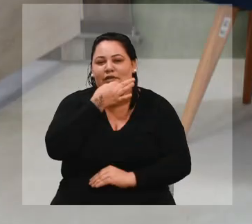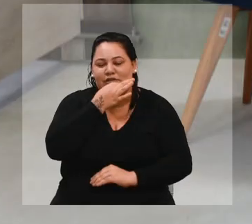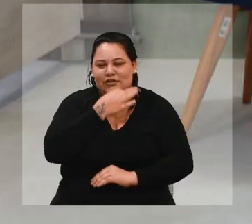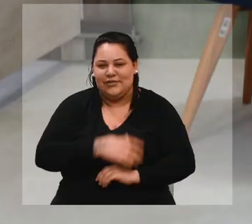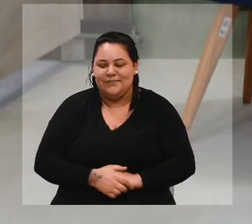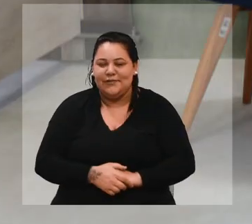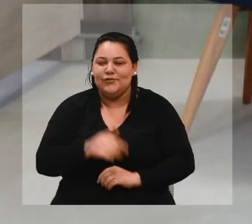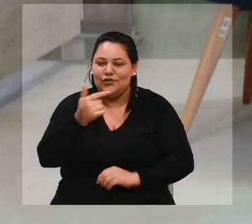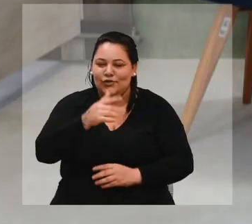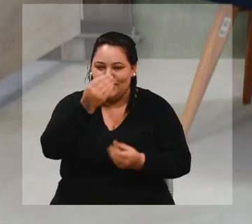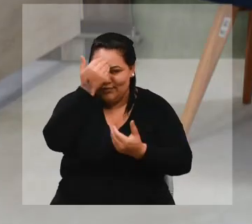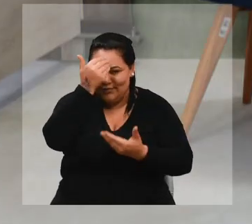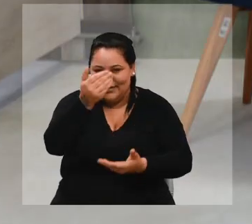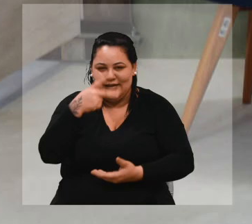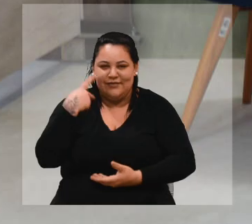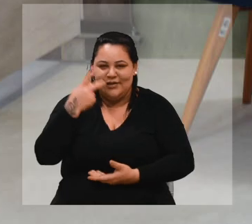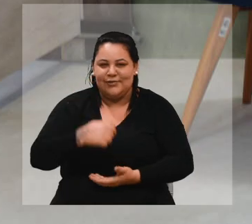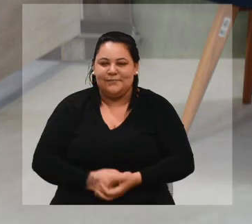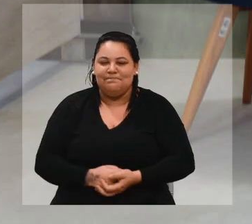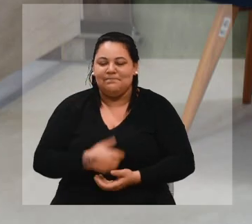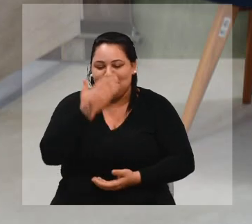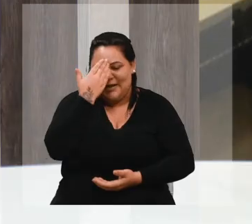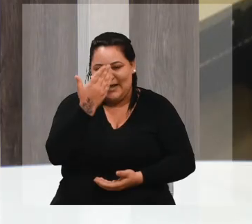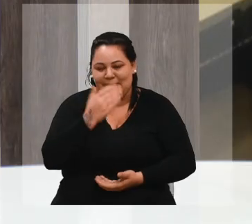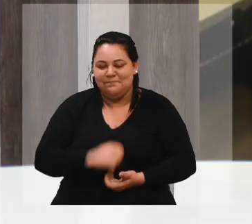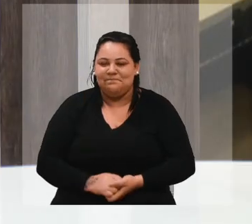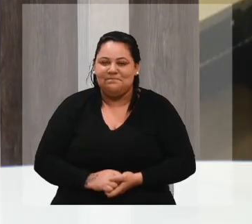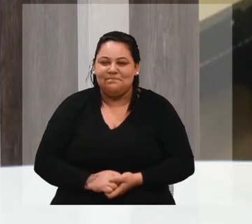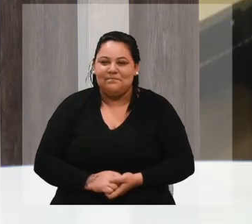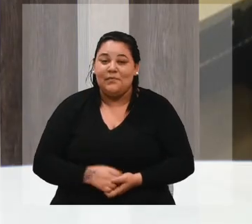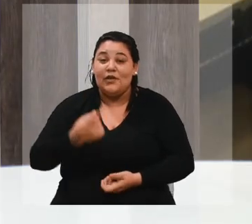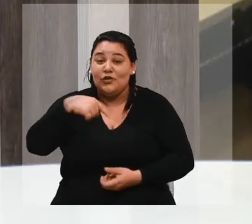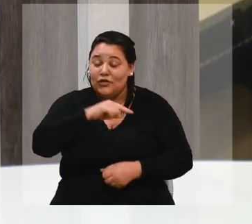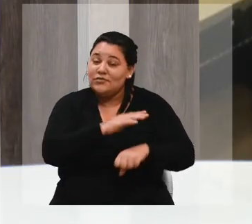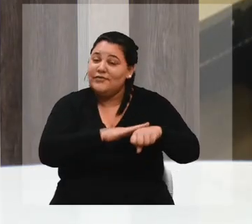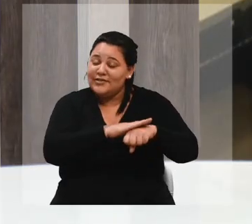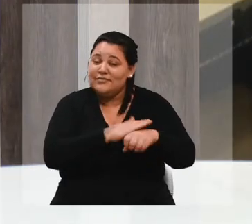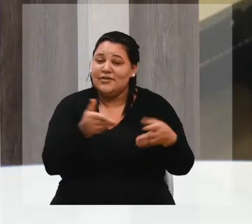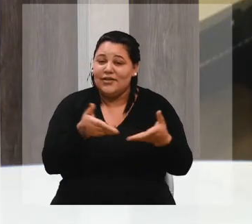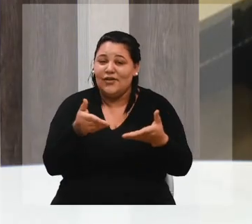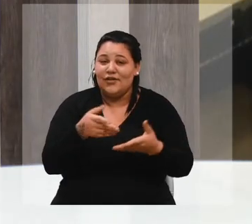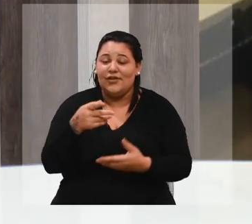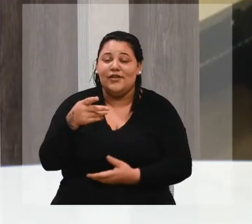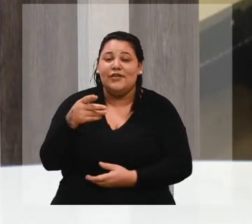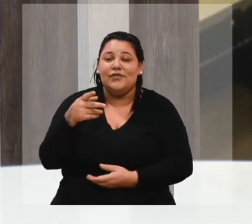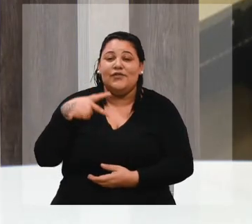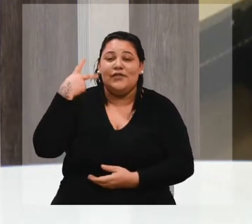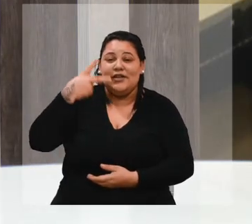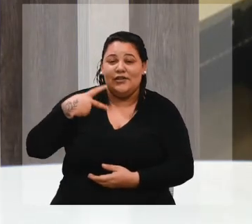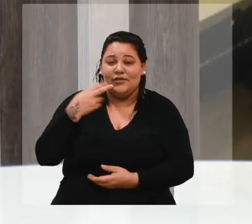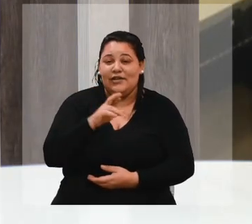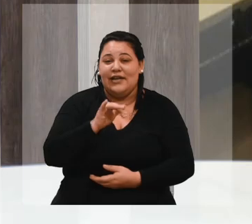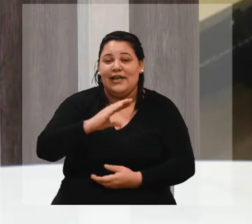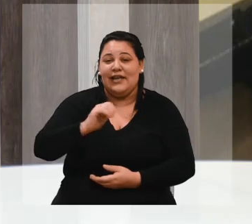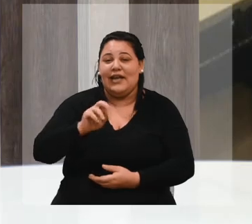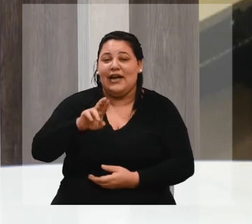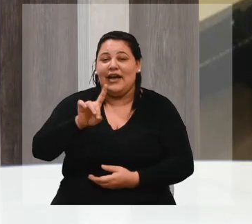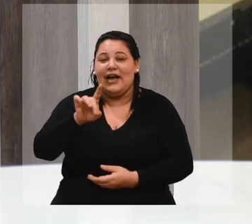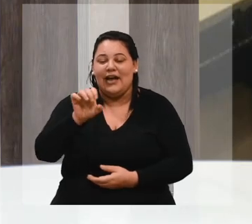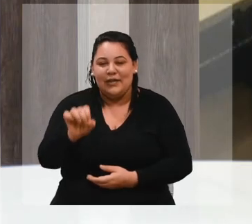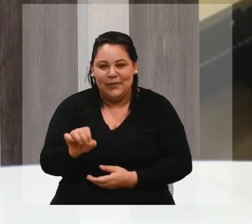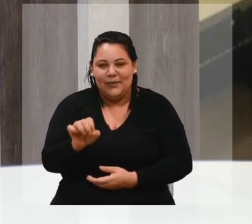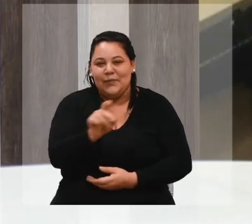Mais uma vez, muito obrigado, vereador. Obrigado. Acabamos de conversar, então, com o vereador Ricardo Zanquim, o